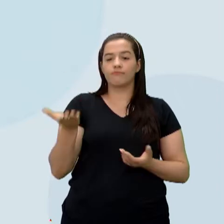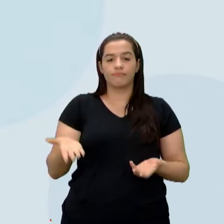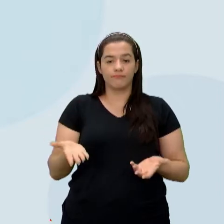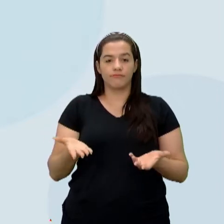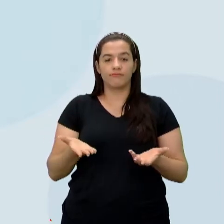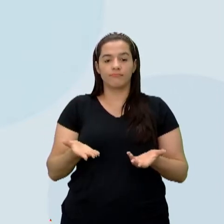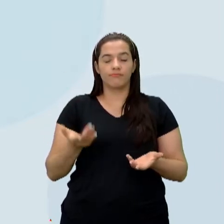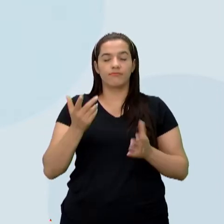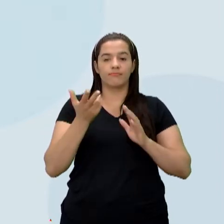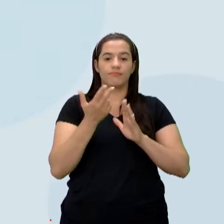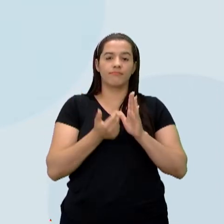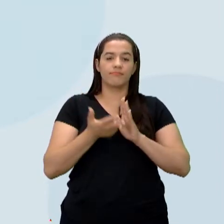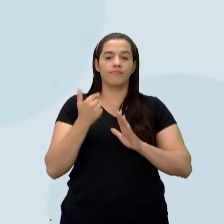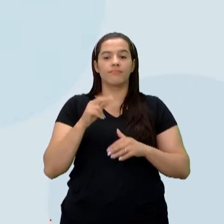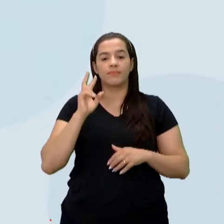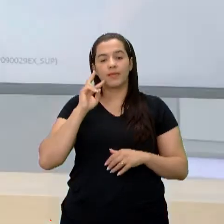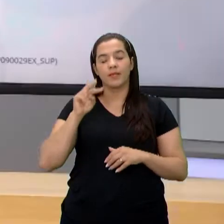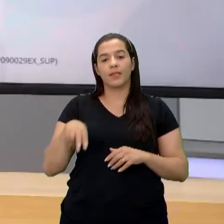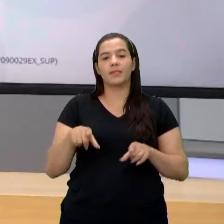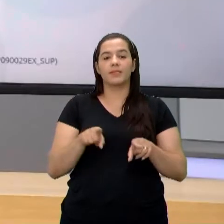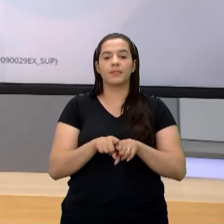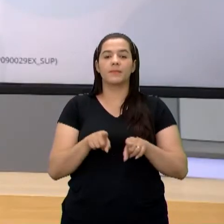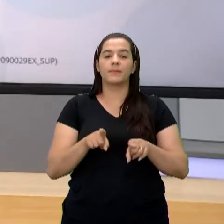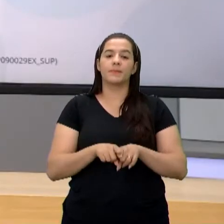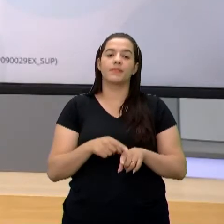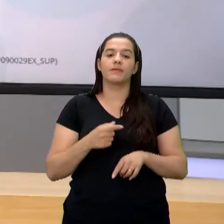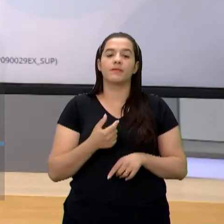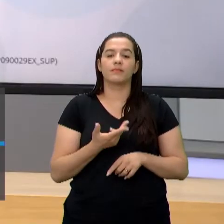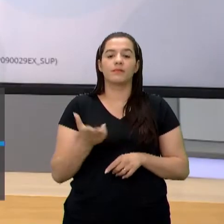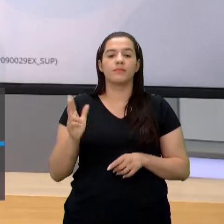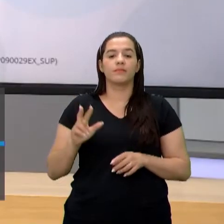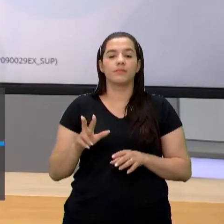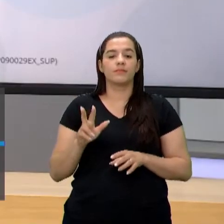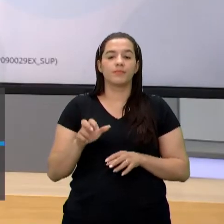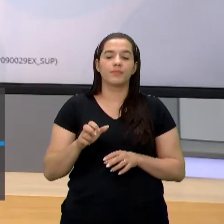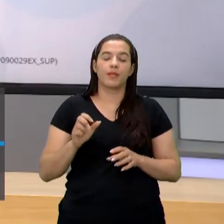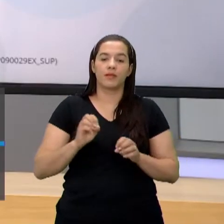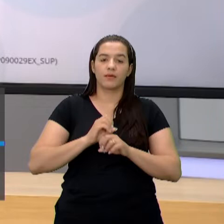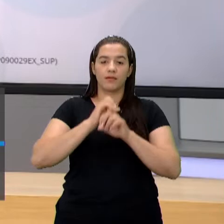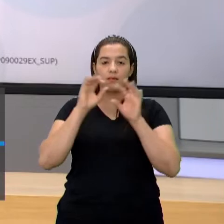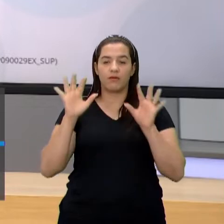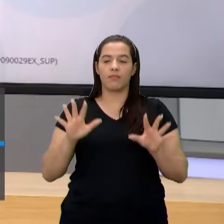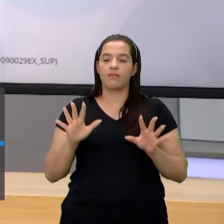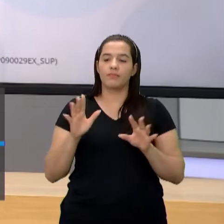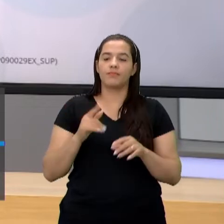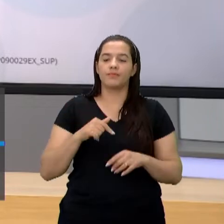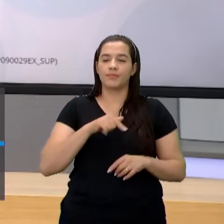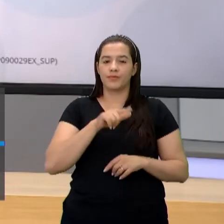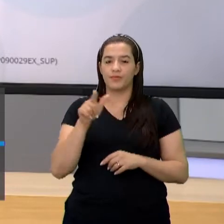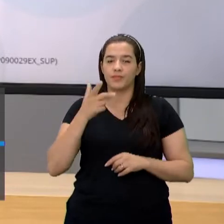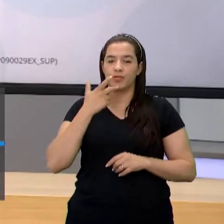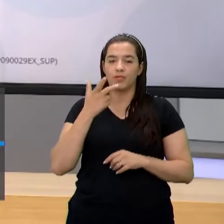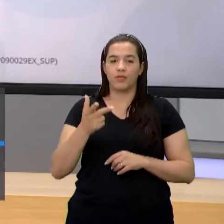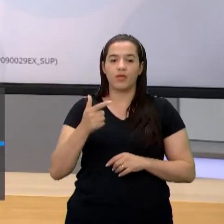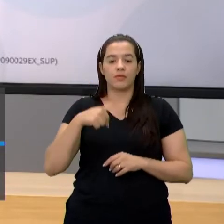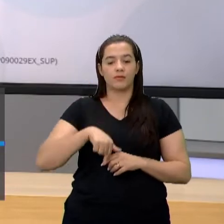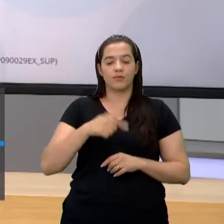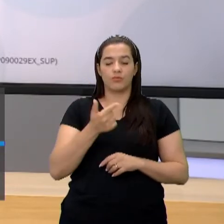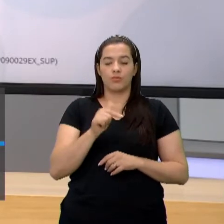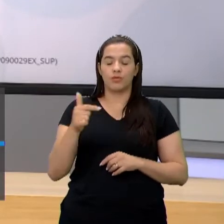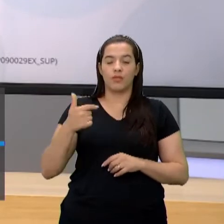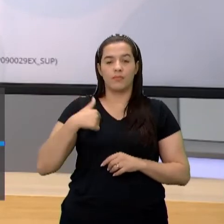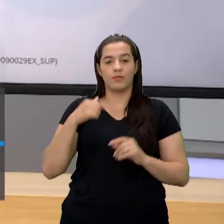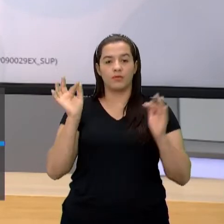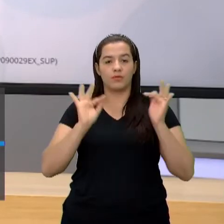desenho que ele fez. Aí tem até aquela questão do... Tá implícito aí como se... você não está, mas eu estou bem